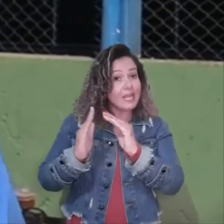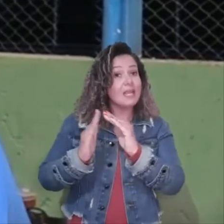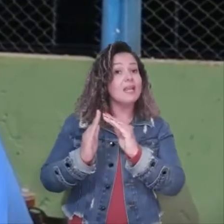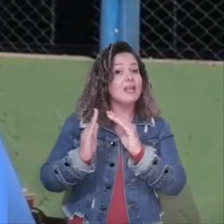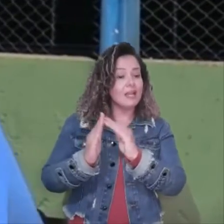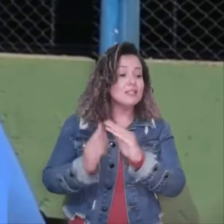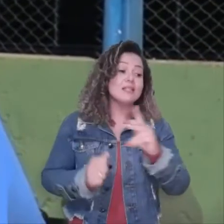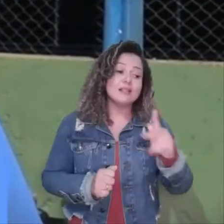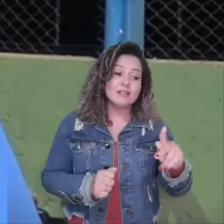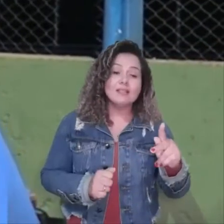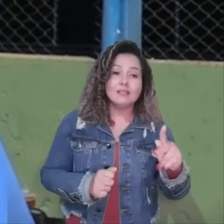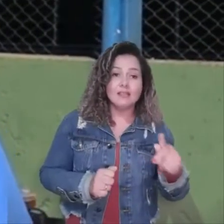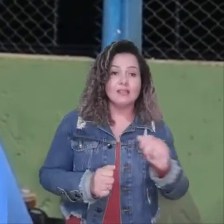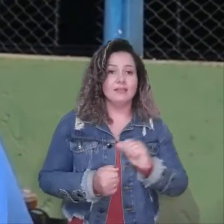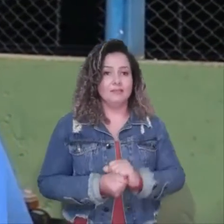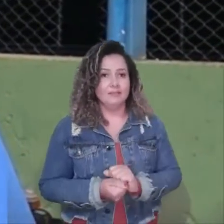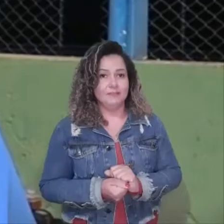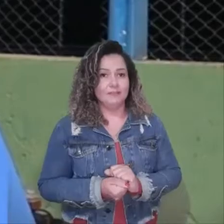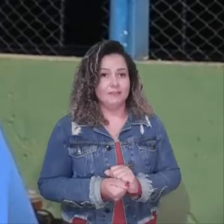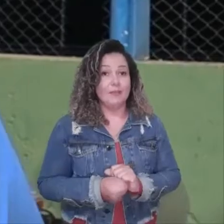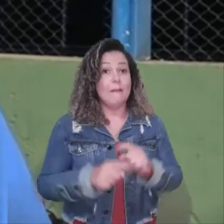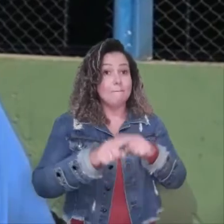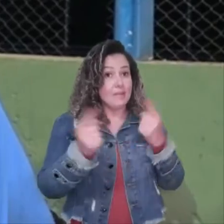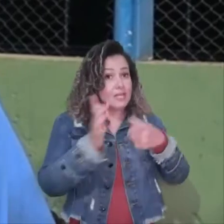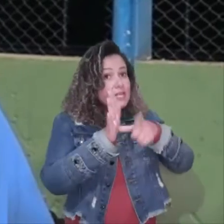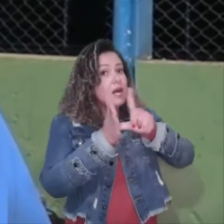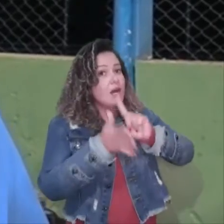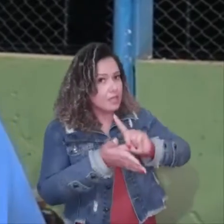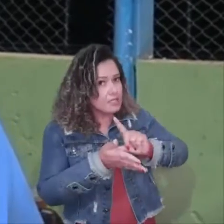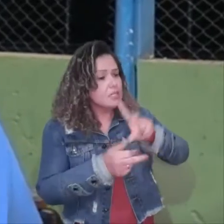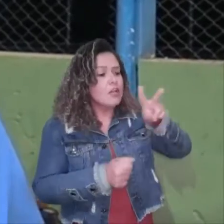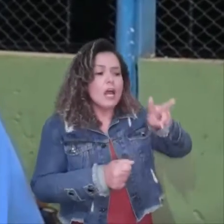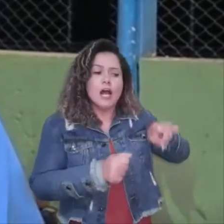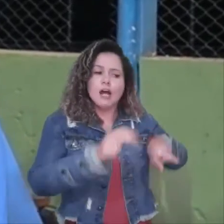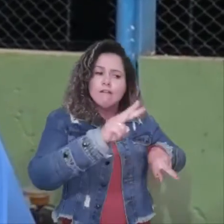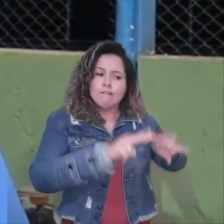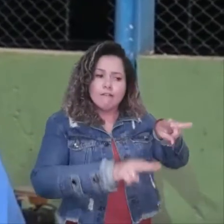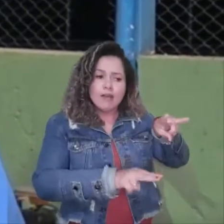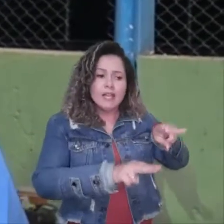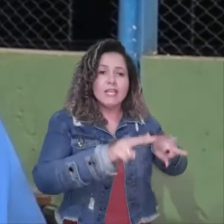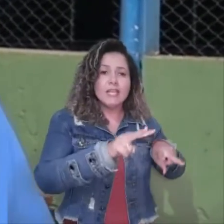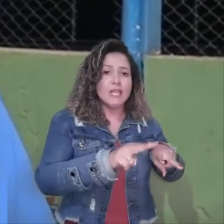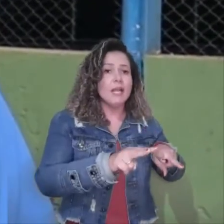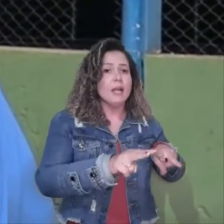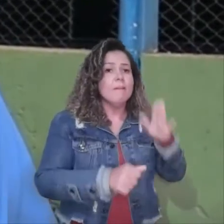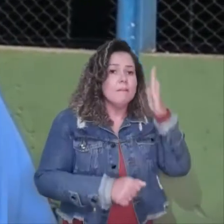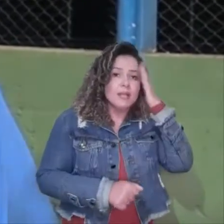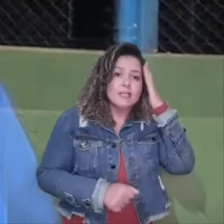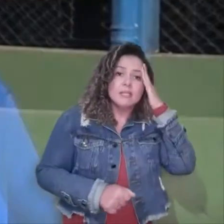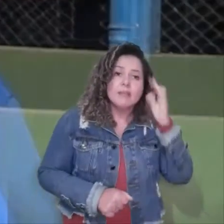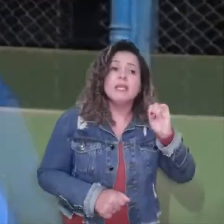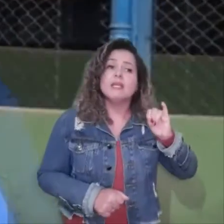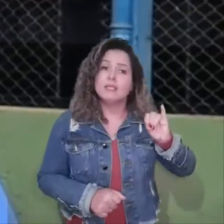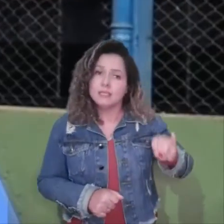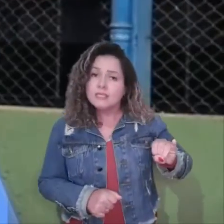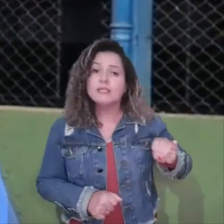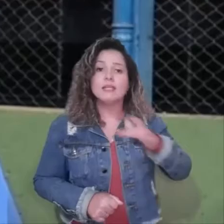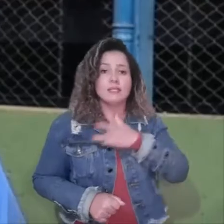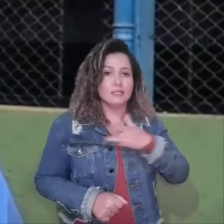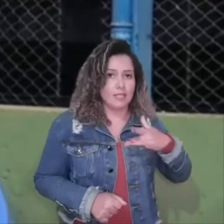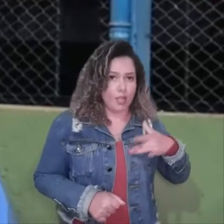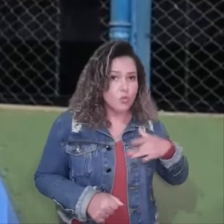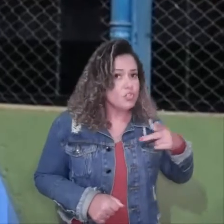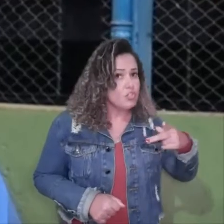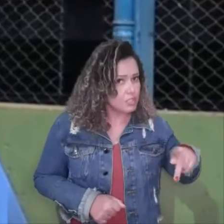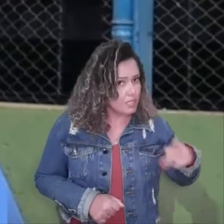procedimento ok, e que a gente perceba que o animal ele já está bem, já está acordado, já passou o efeito da anestesia. A gente pede